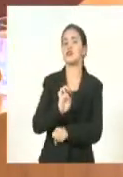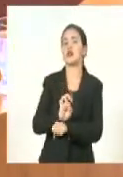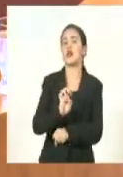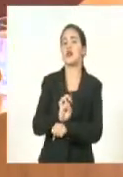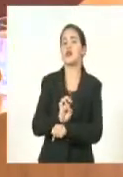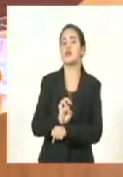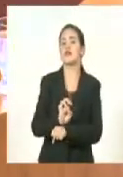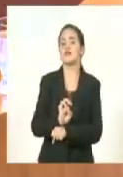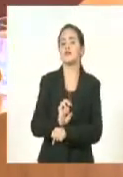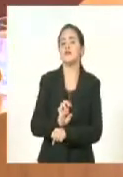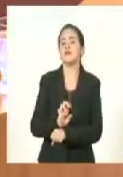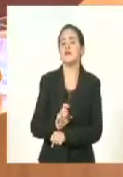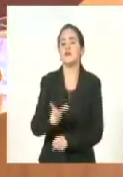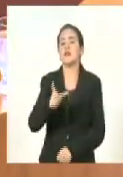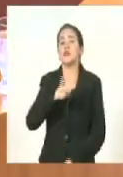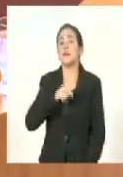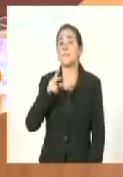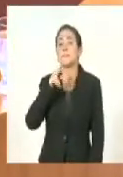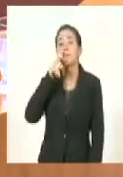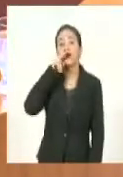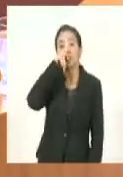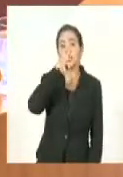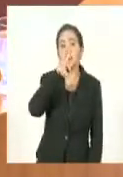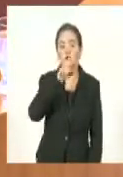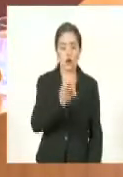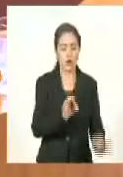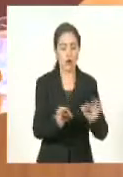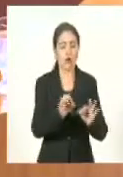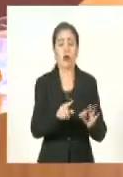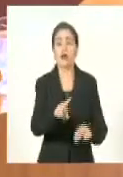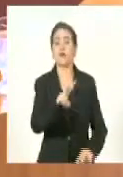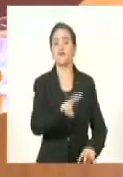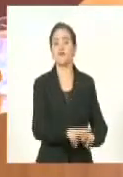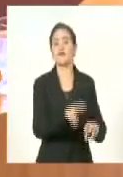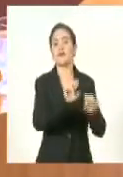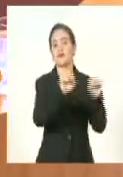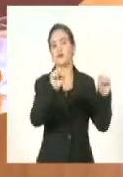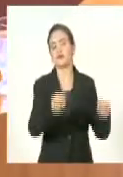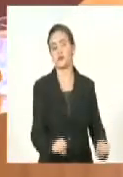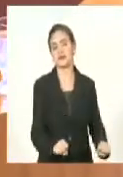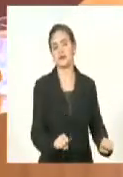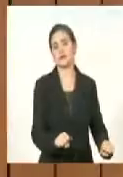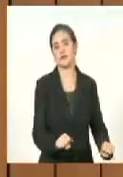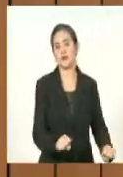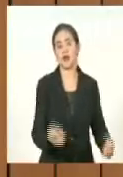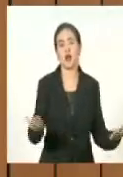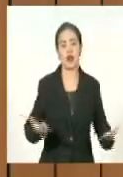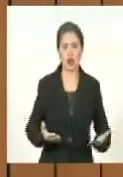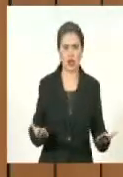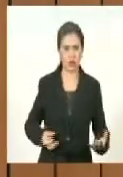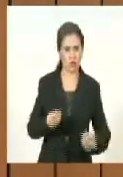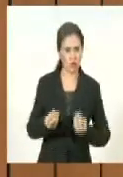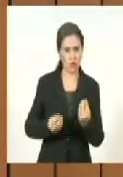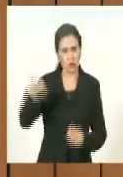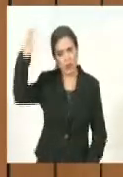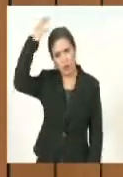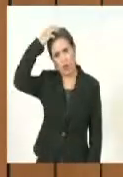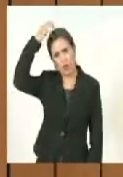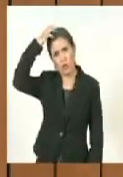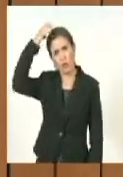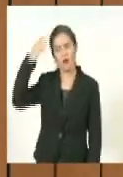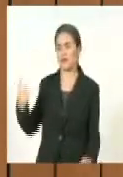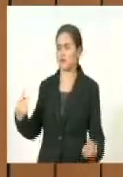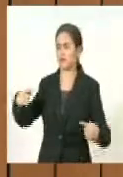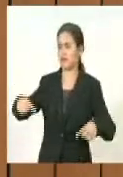E agora coloca a culpa nos seus adversários políticos. Mais ainda, me chama a atenção, deputado André,